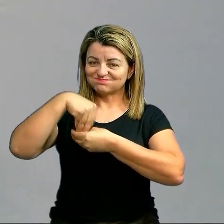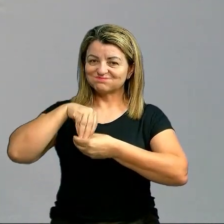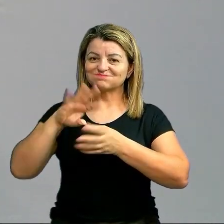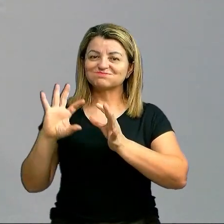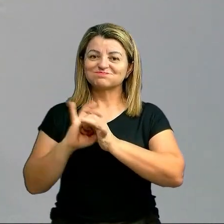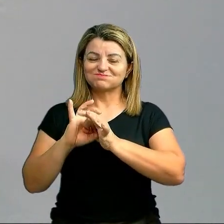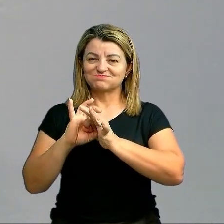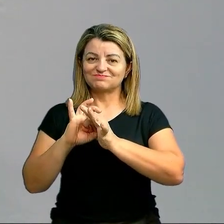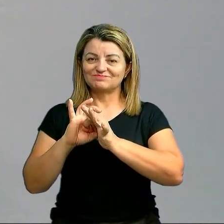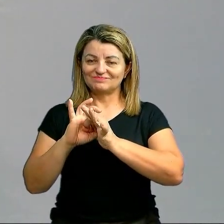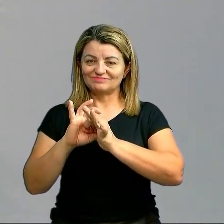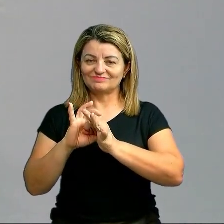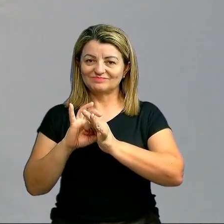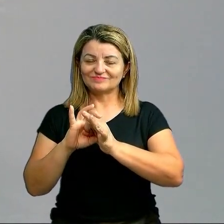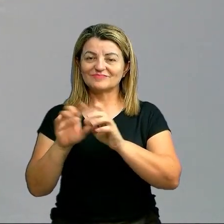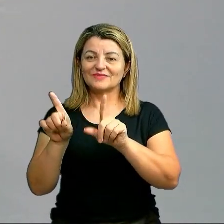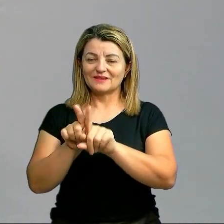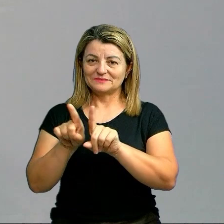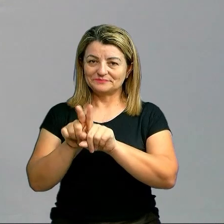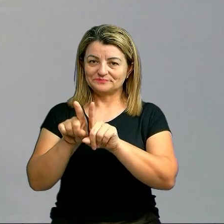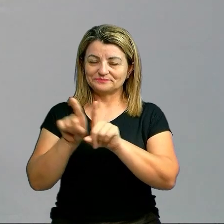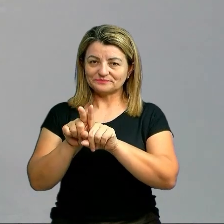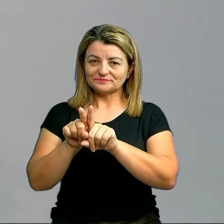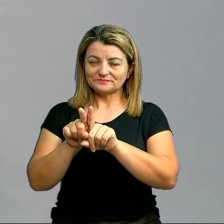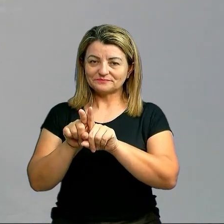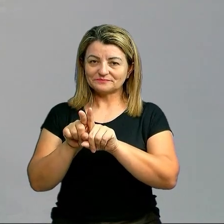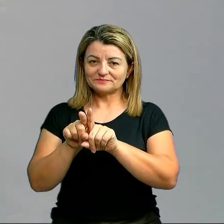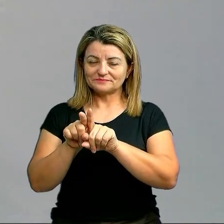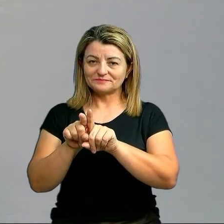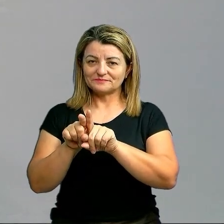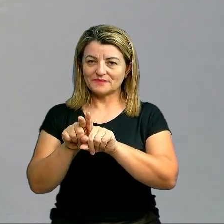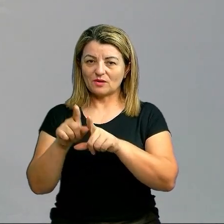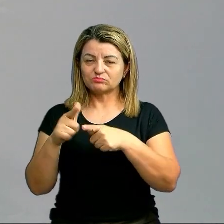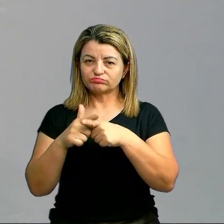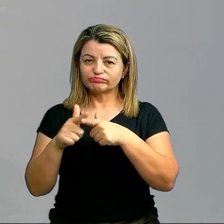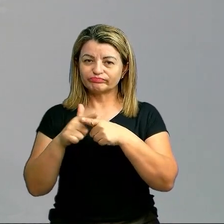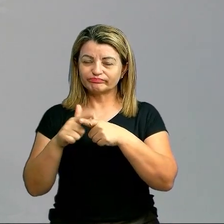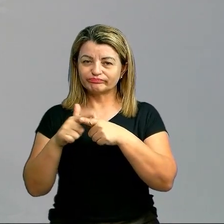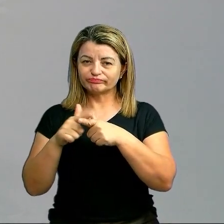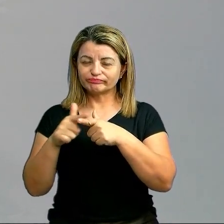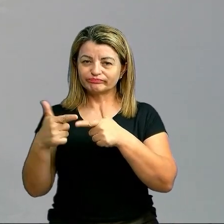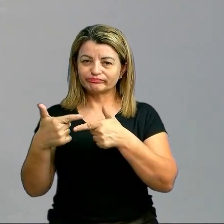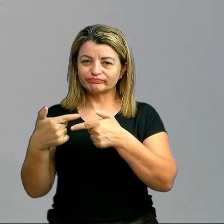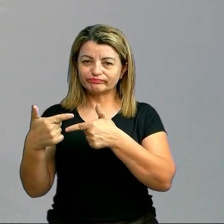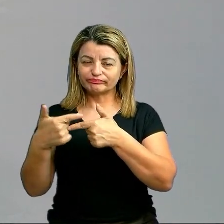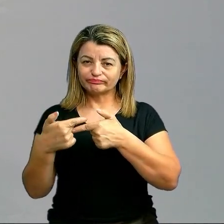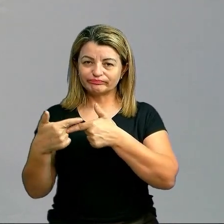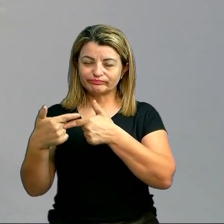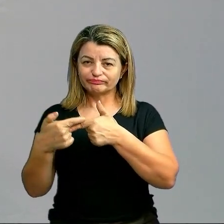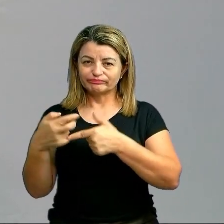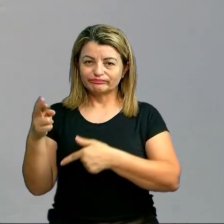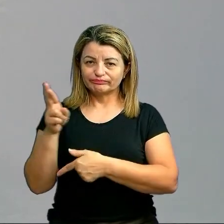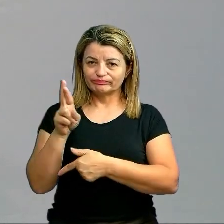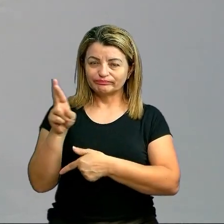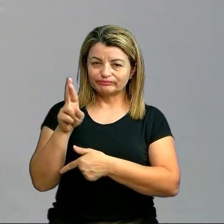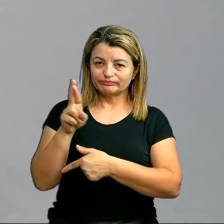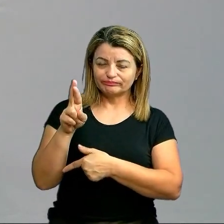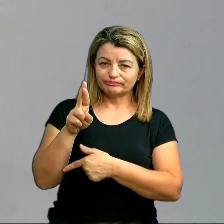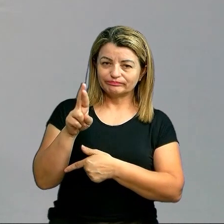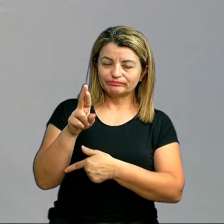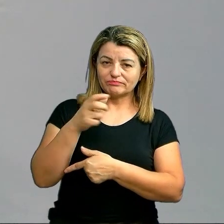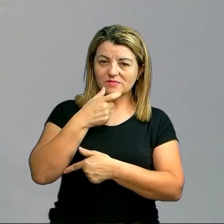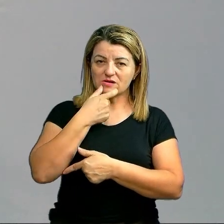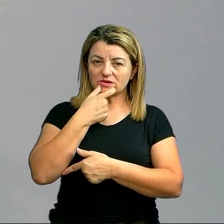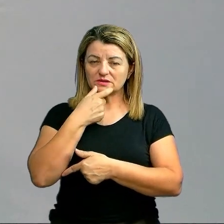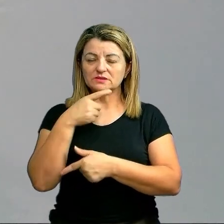OTAN. E, inclusive, uma das questões relacionadas à guerra da Rússia e Ucrânia está justamente relacionada a